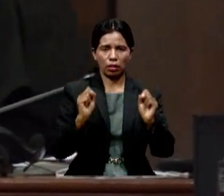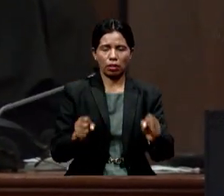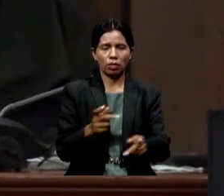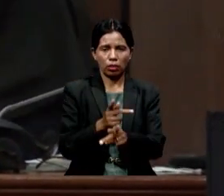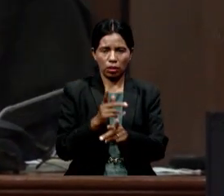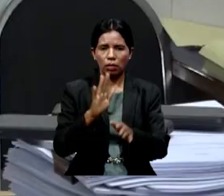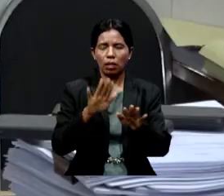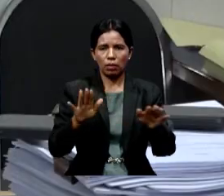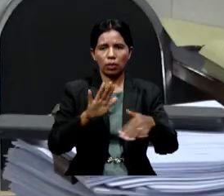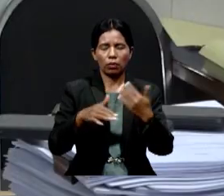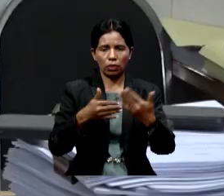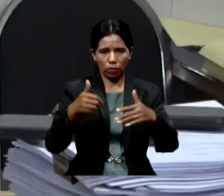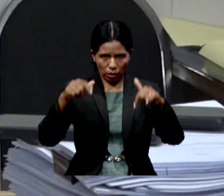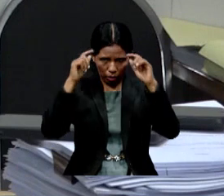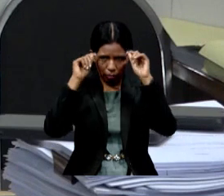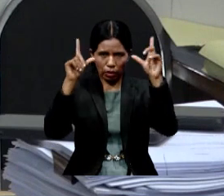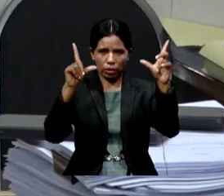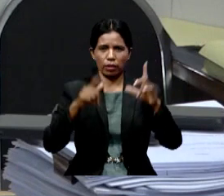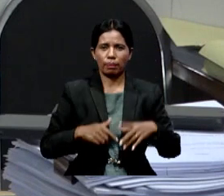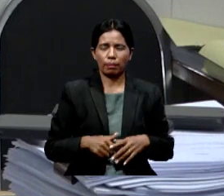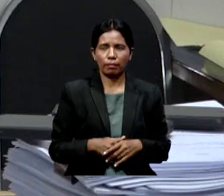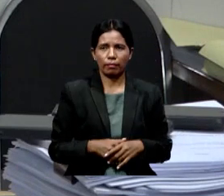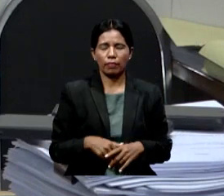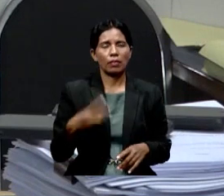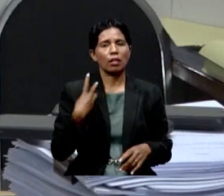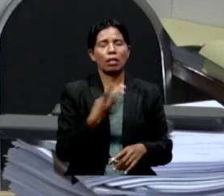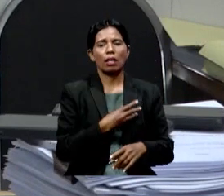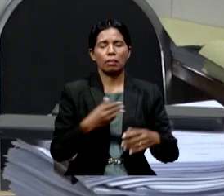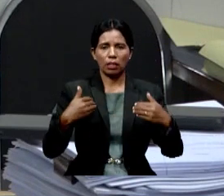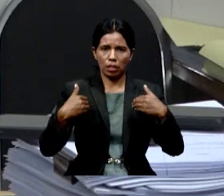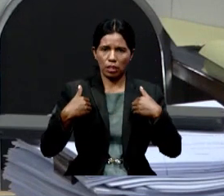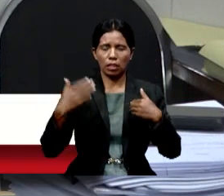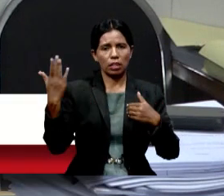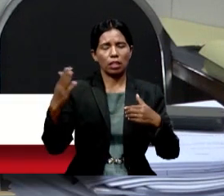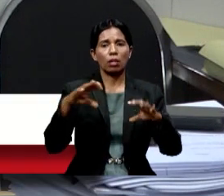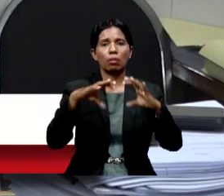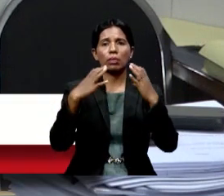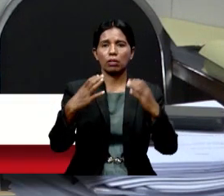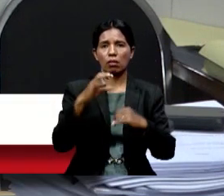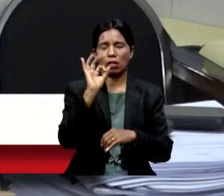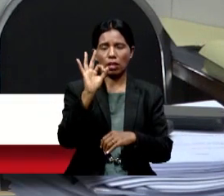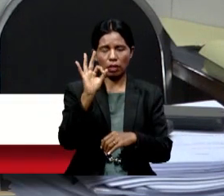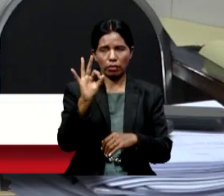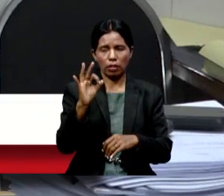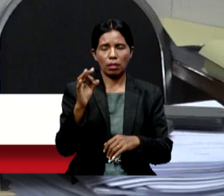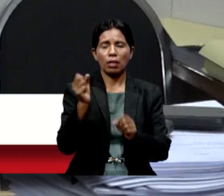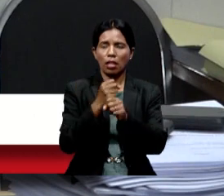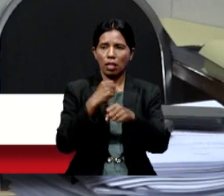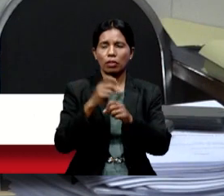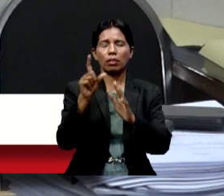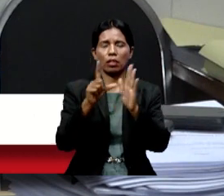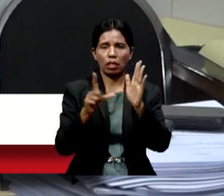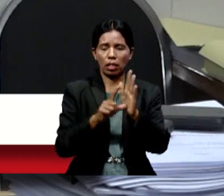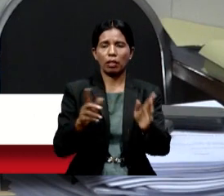sira hotu ia Timor-Leste. Ami ia Comissão EFI, Roberto, ami haloetiania lei proteção